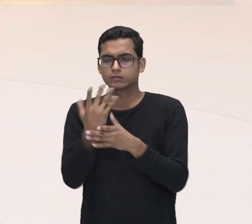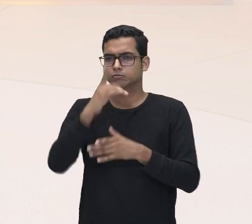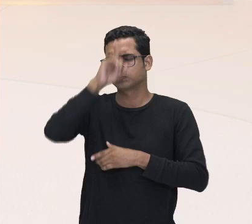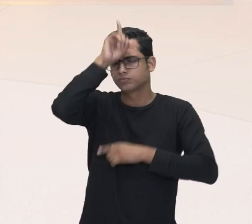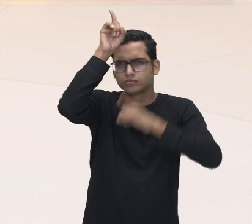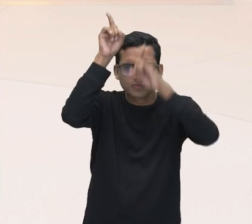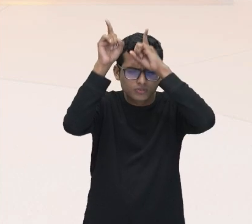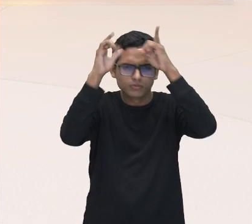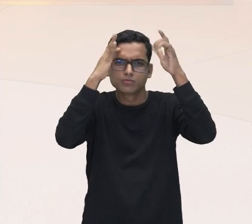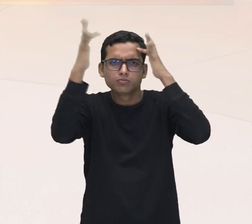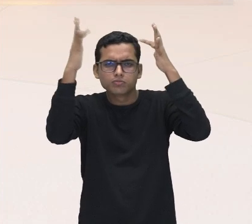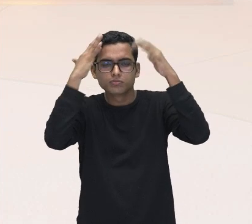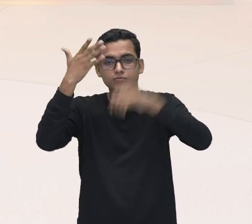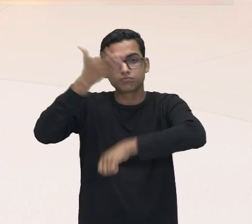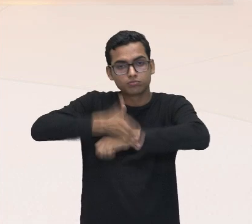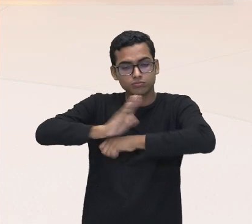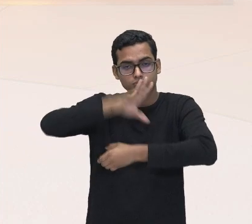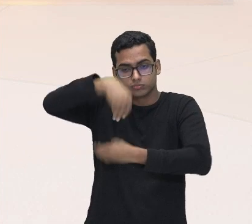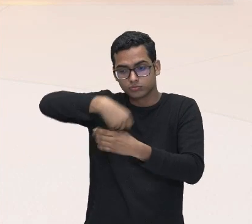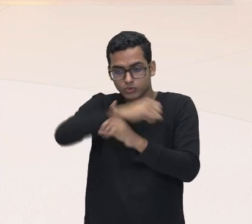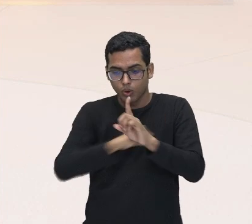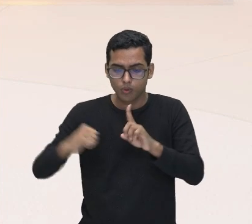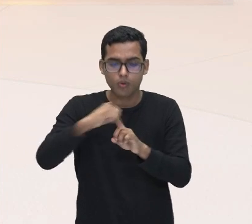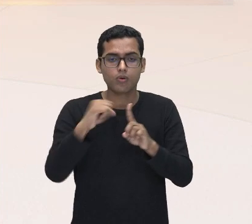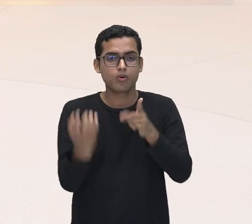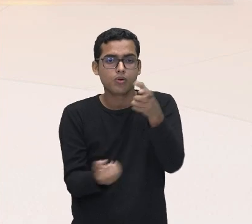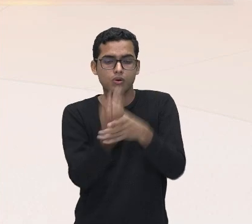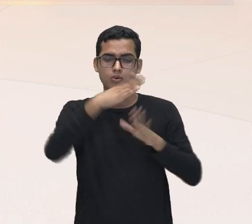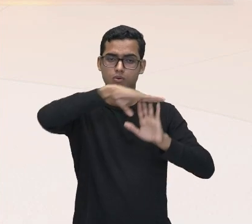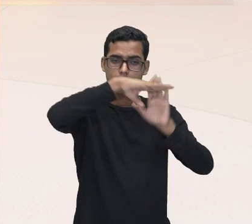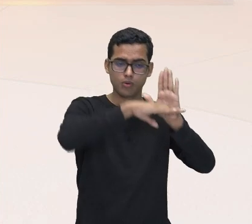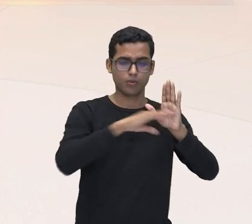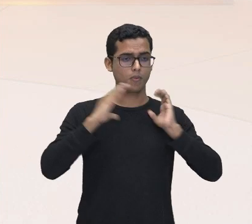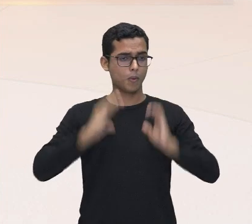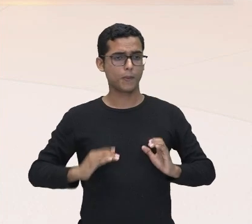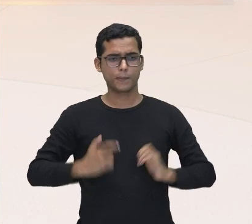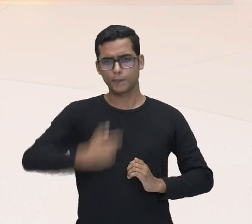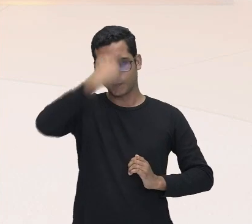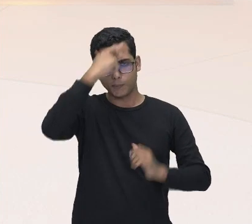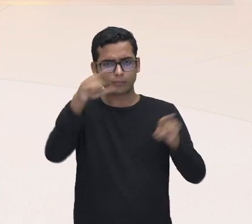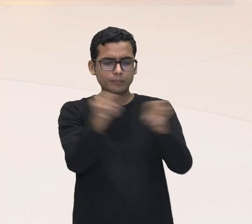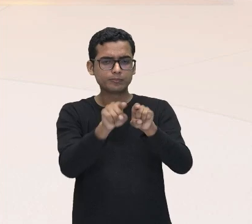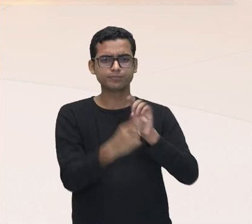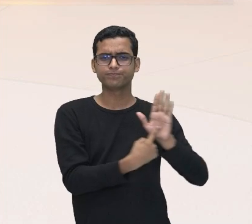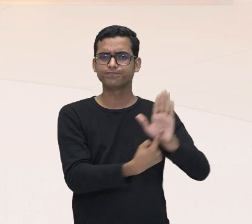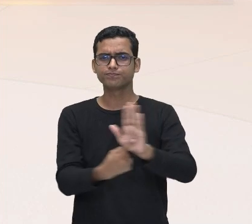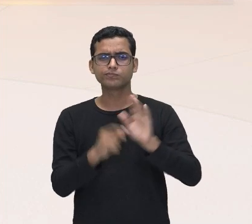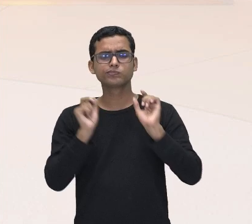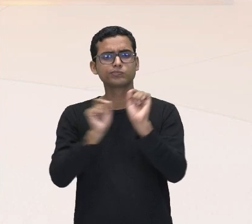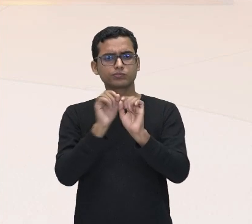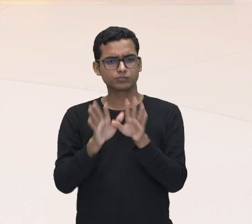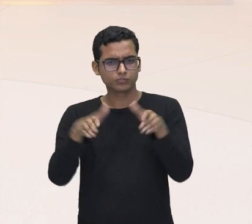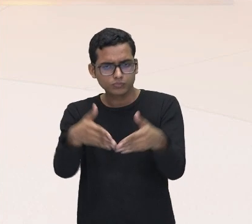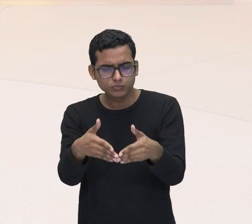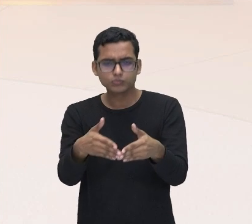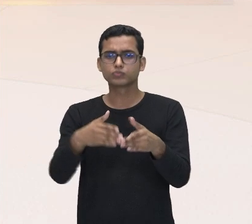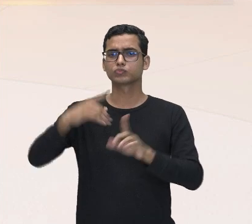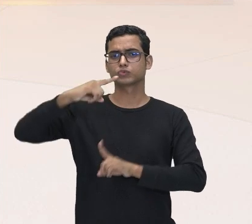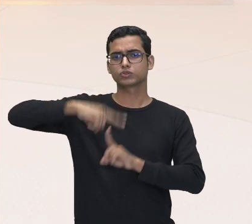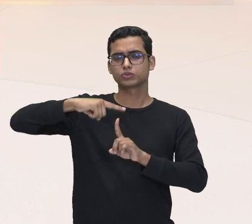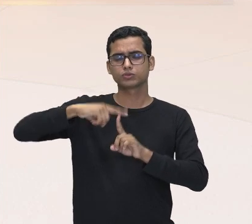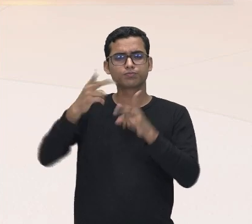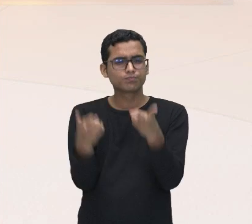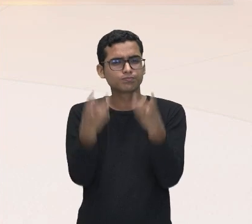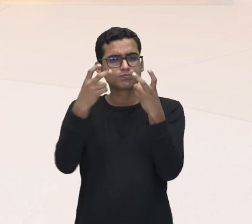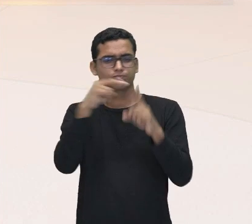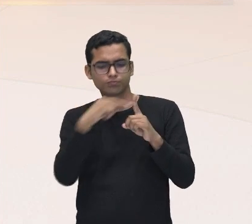práticas sociais para construir padrões de comportamento que reproduzam determinado modo de perceber o